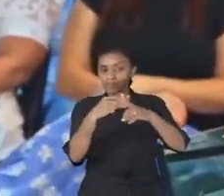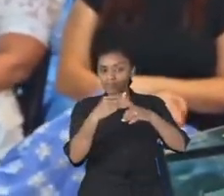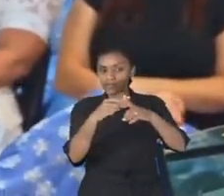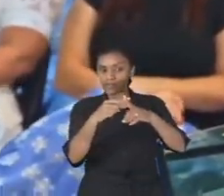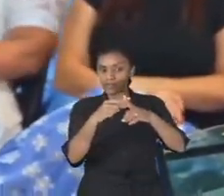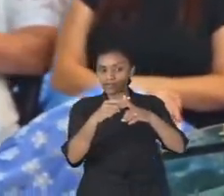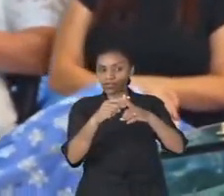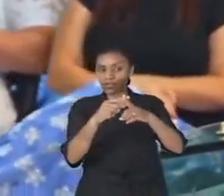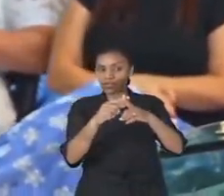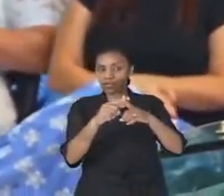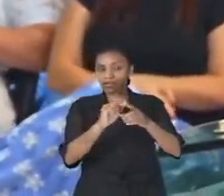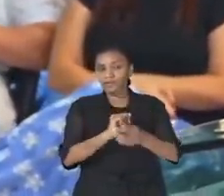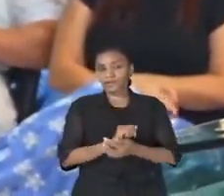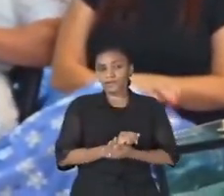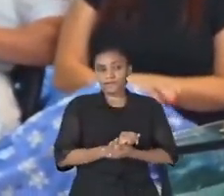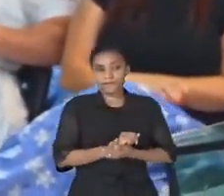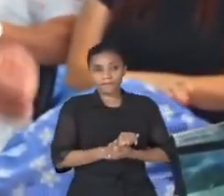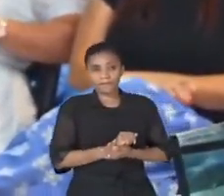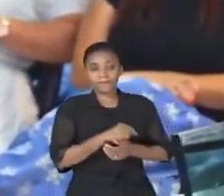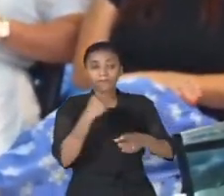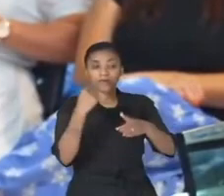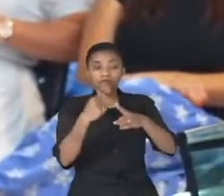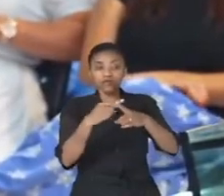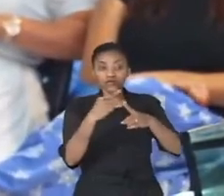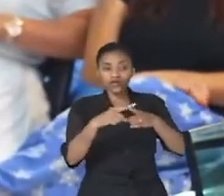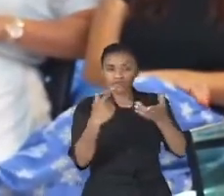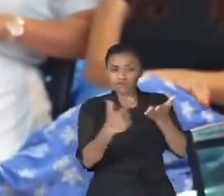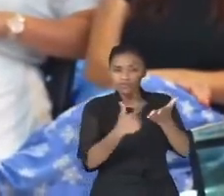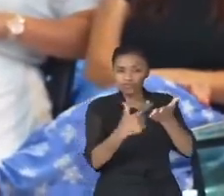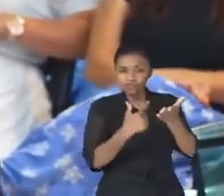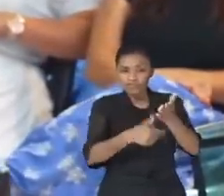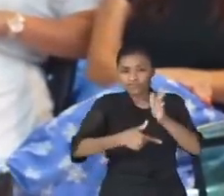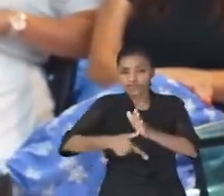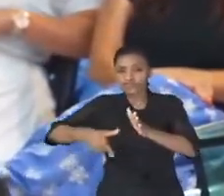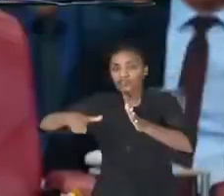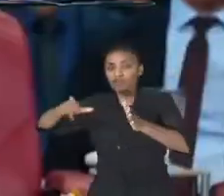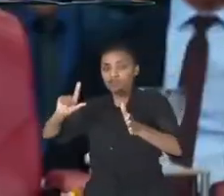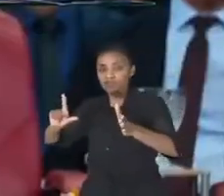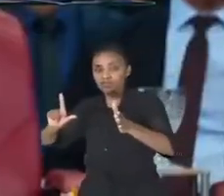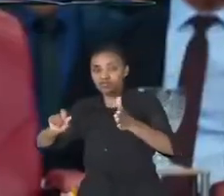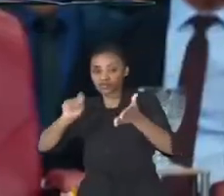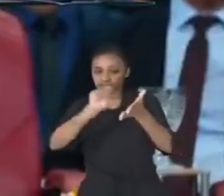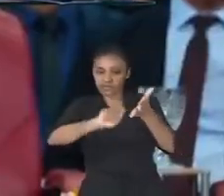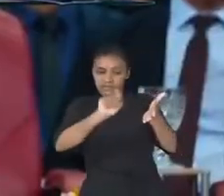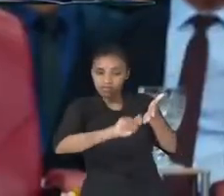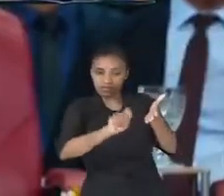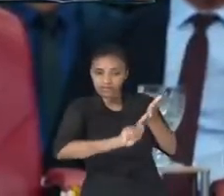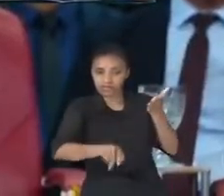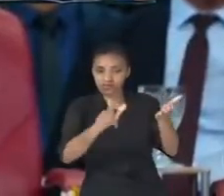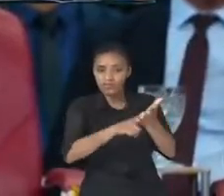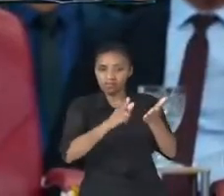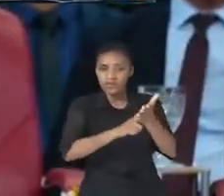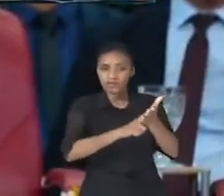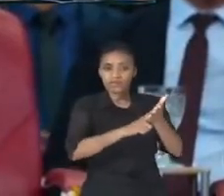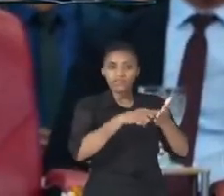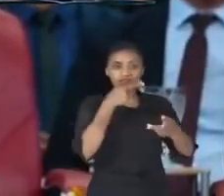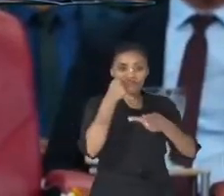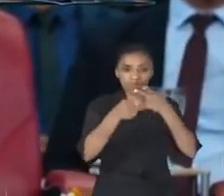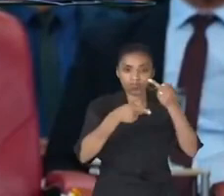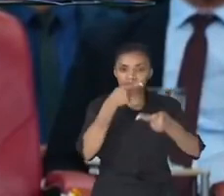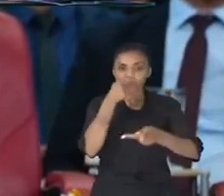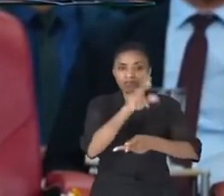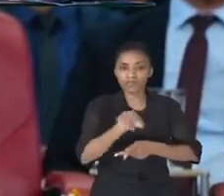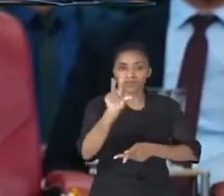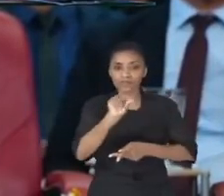todo mundo perguntar. Porque esses livros foram, antes de ser colocados num papel, ditados oralmente.